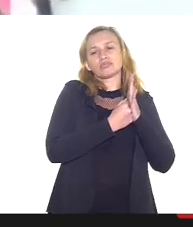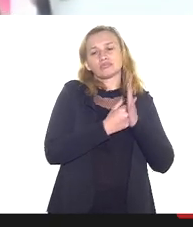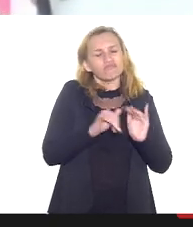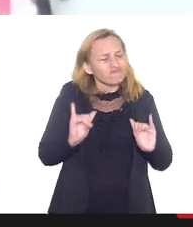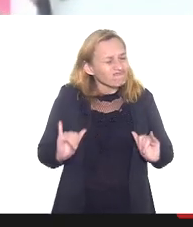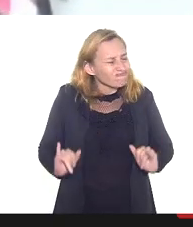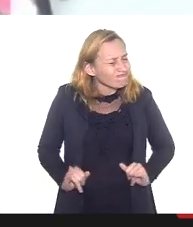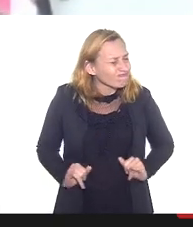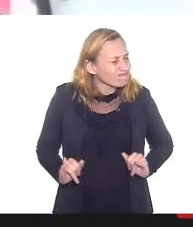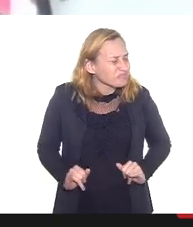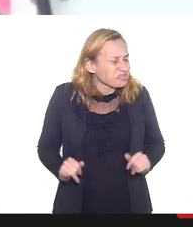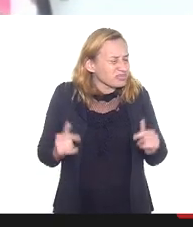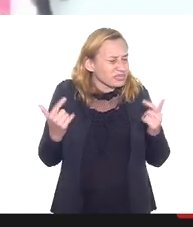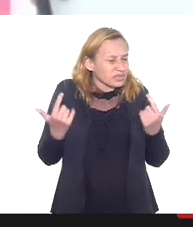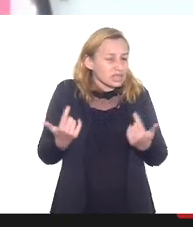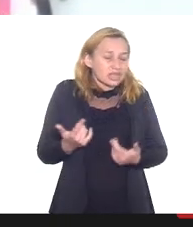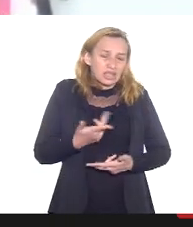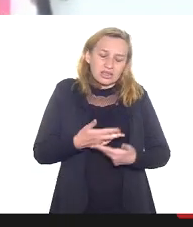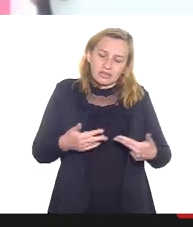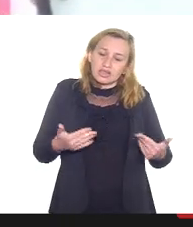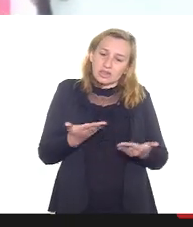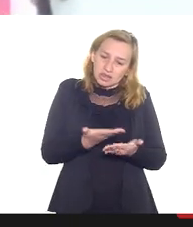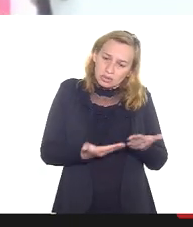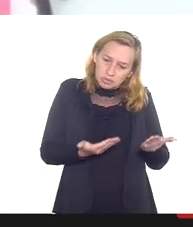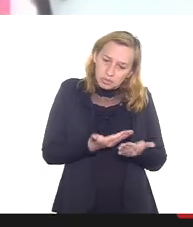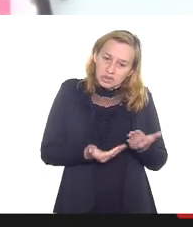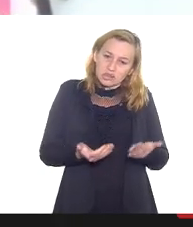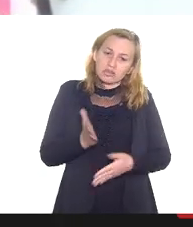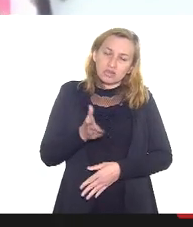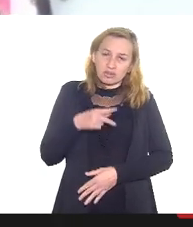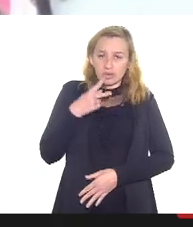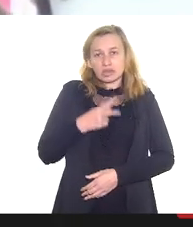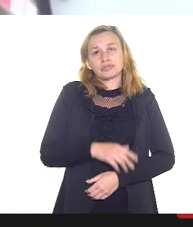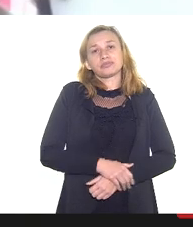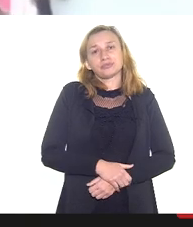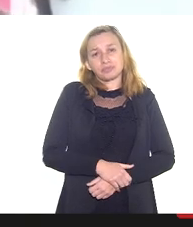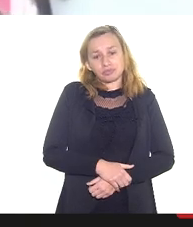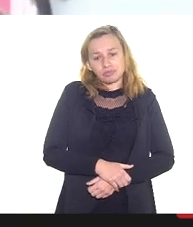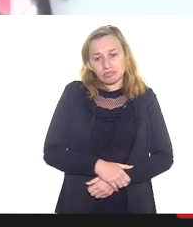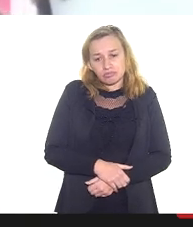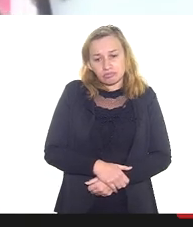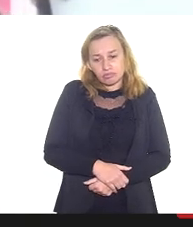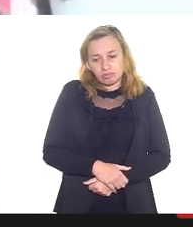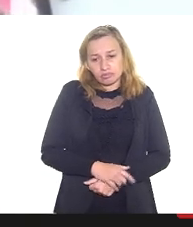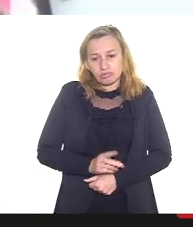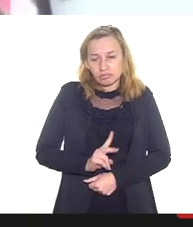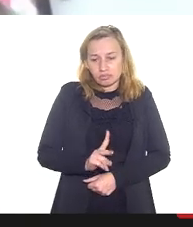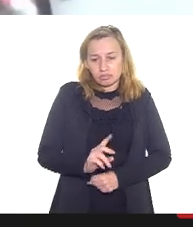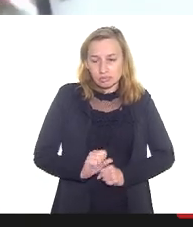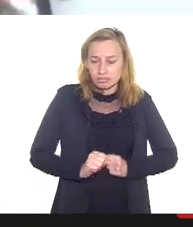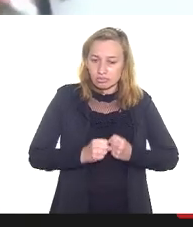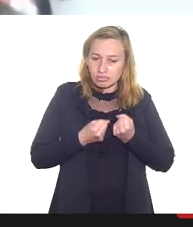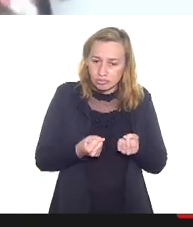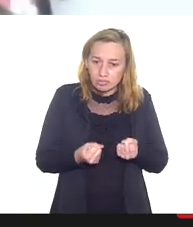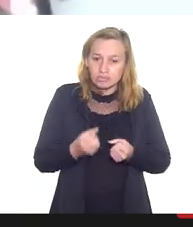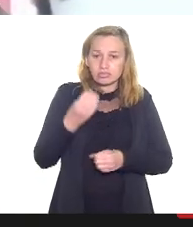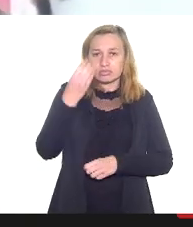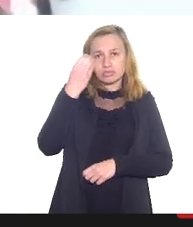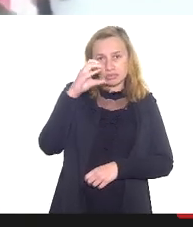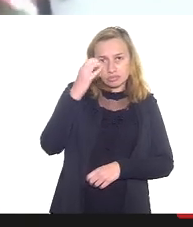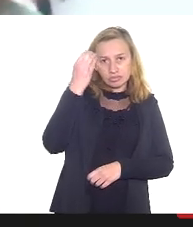dolorido de tantas perdas, como eu falei anteriormente. E sempre a favor da defesa da